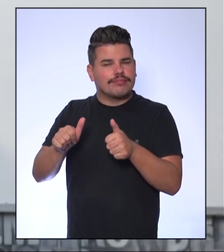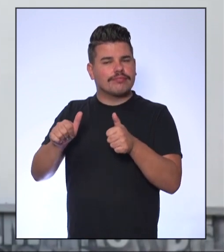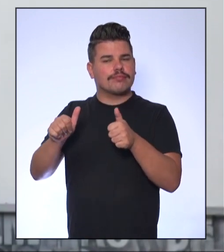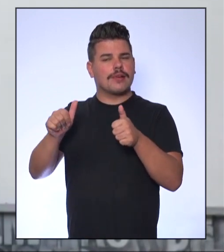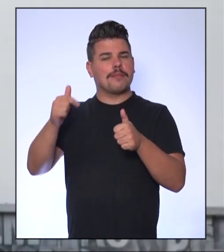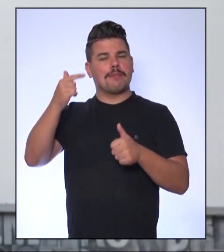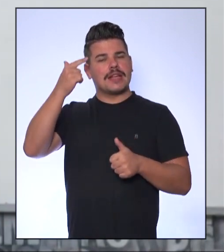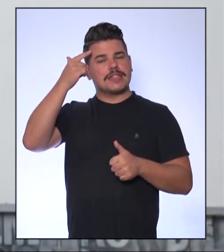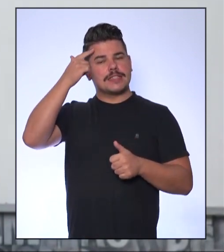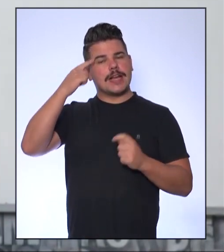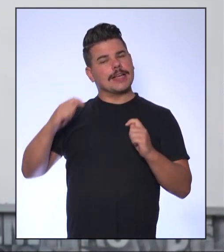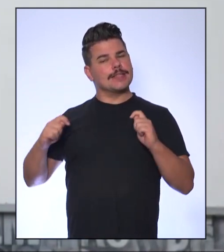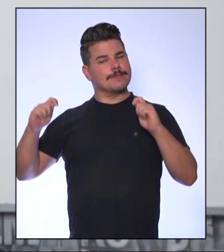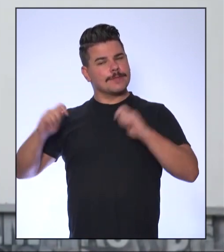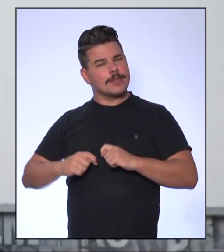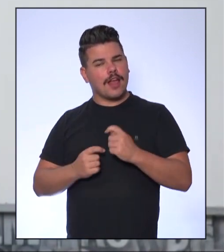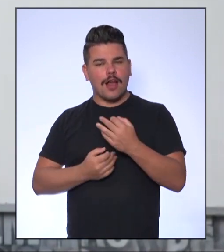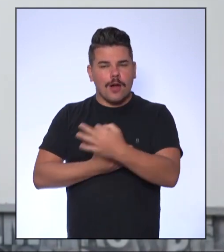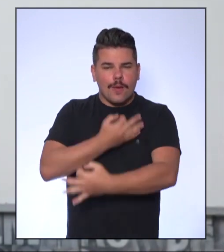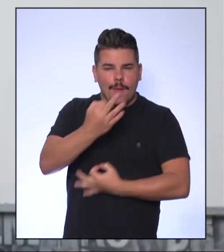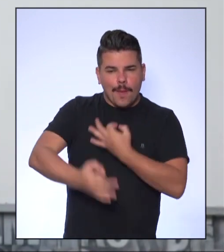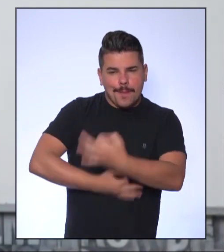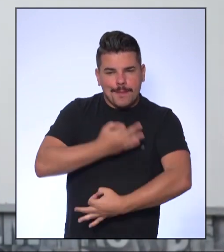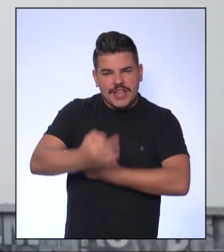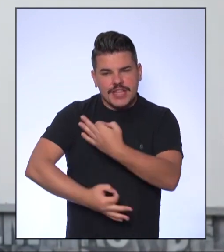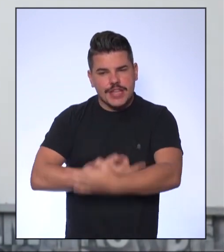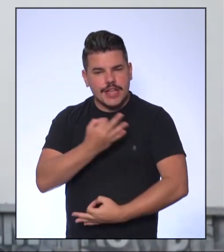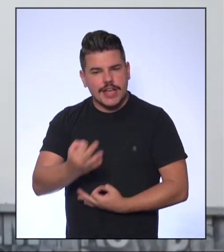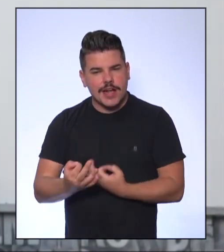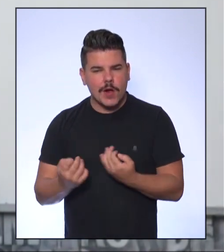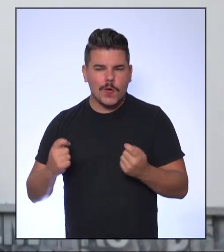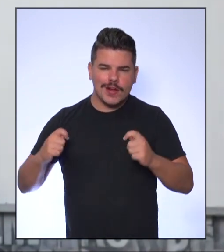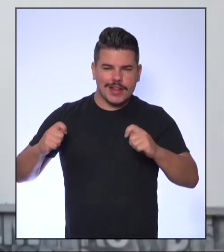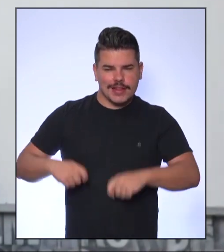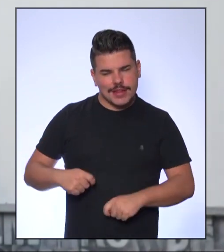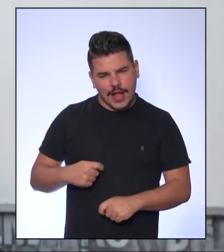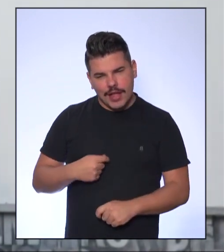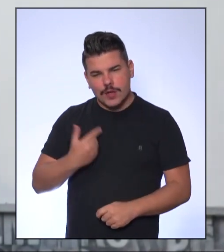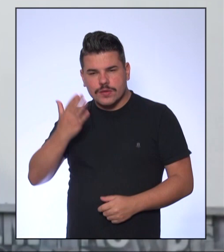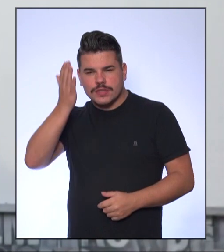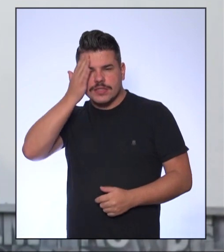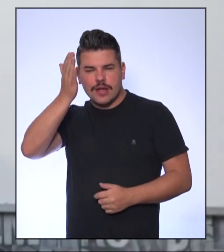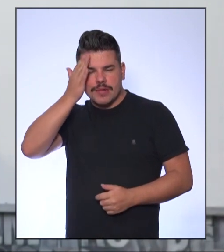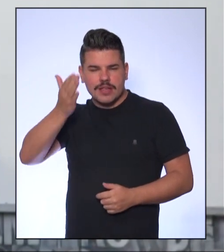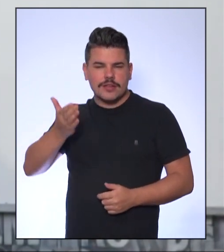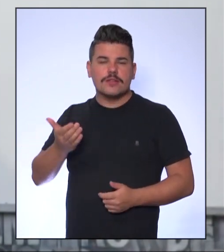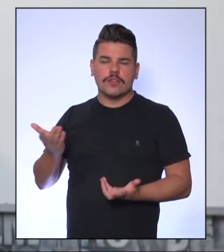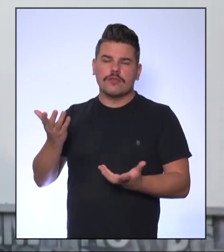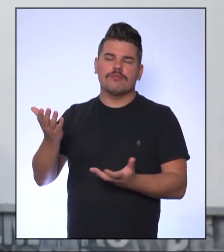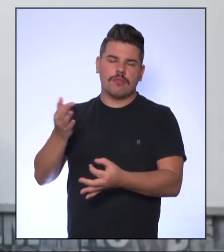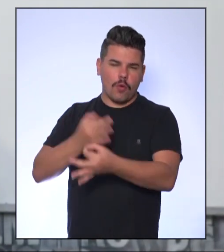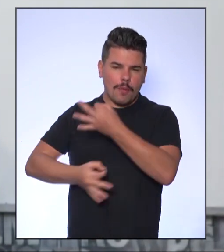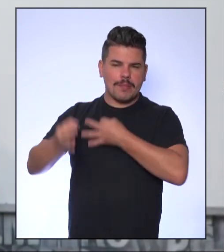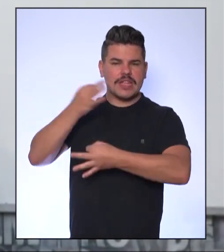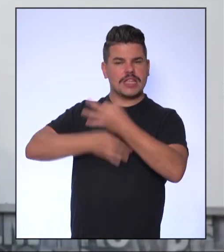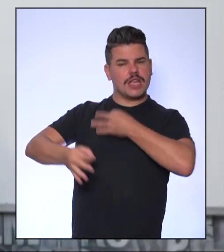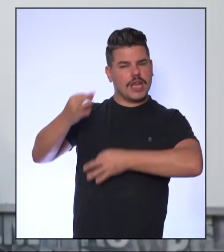crítico, eu vou começar a cobrar maiores